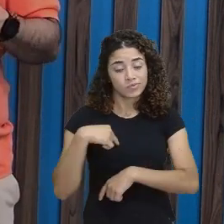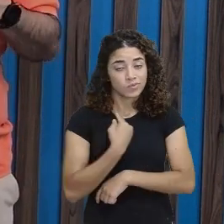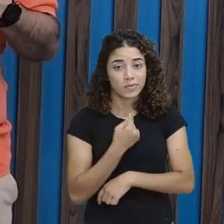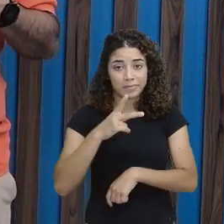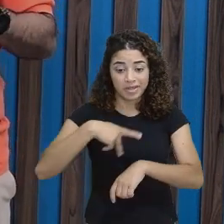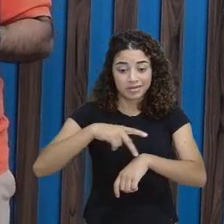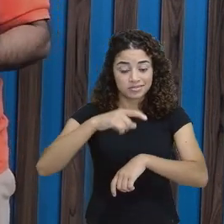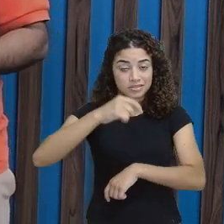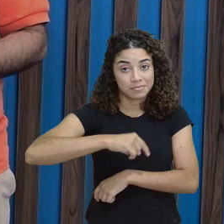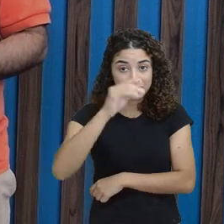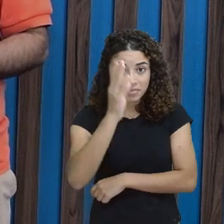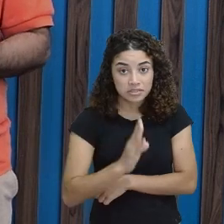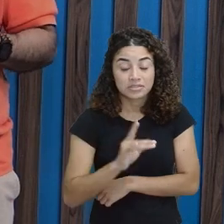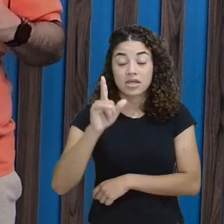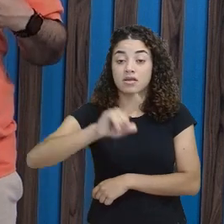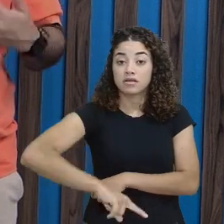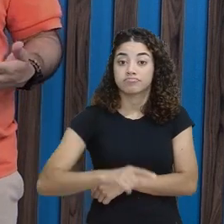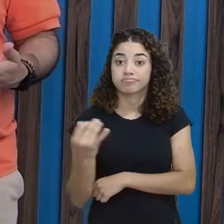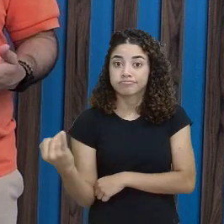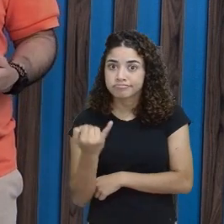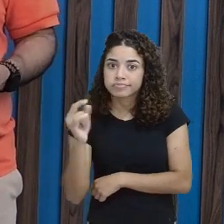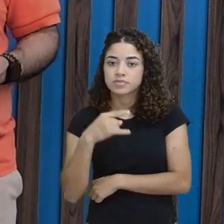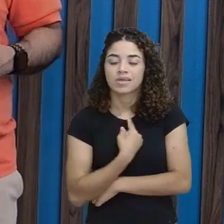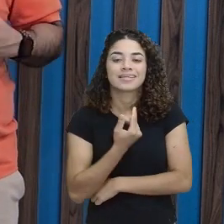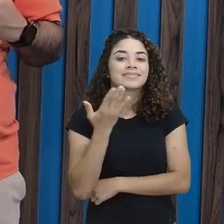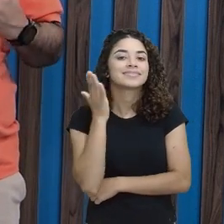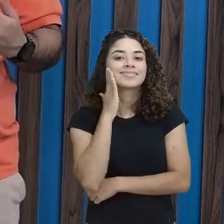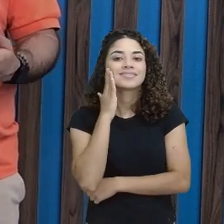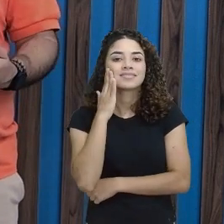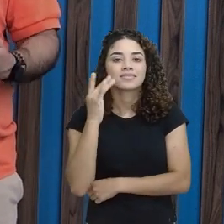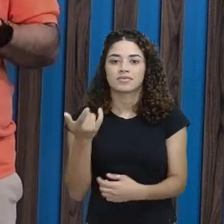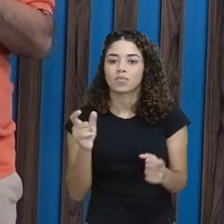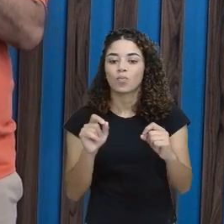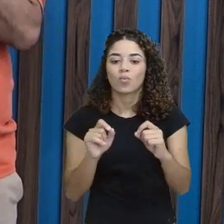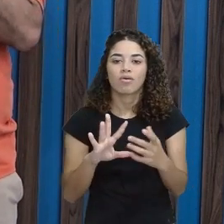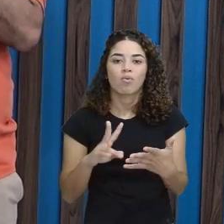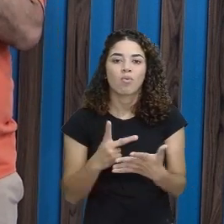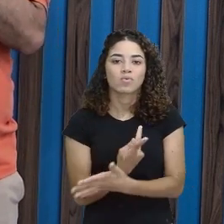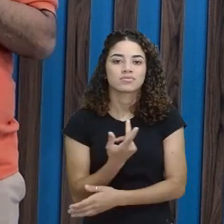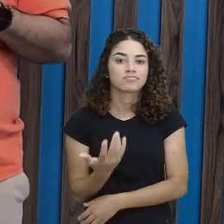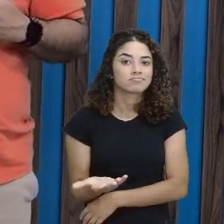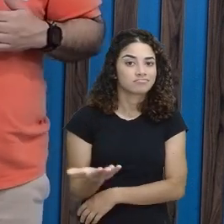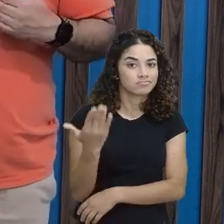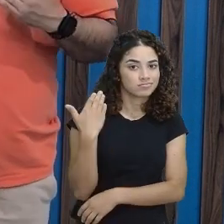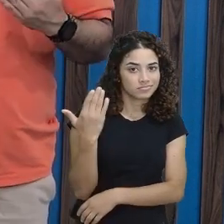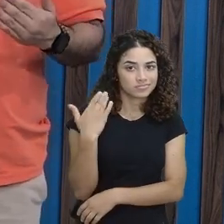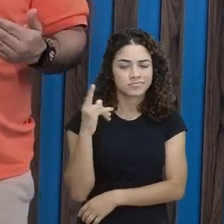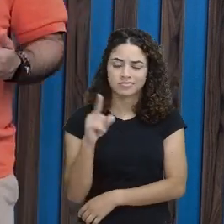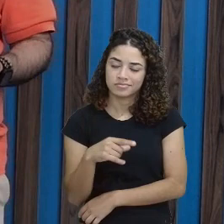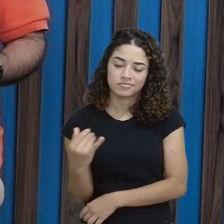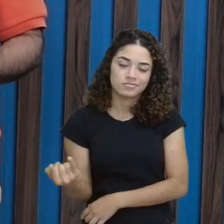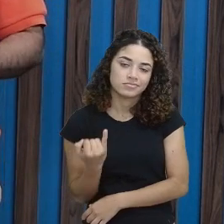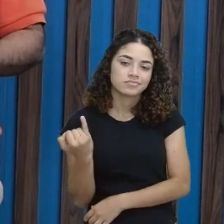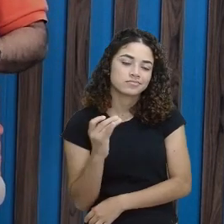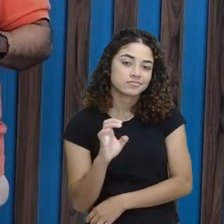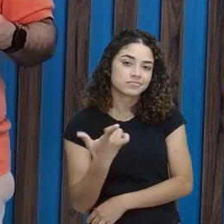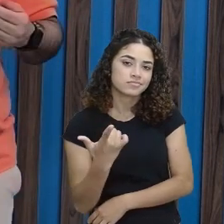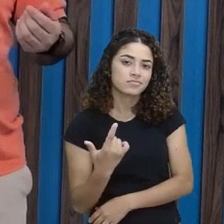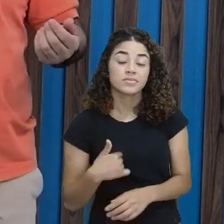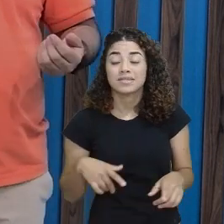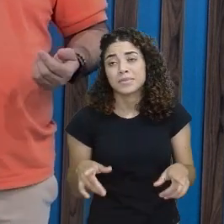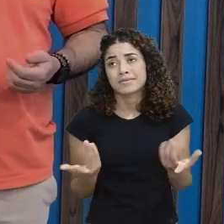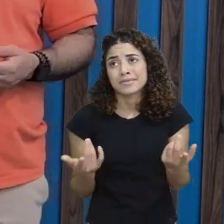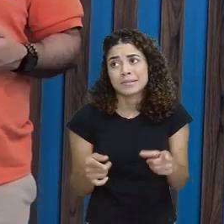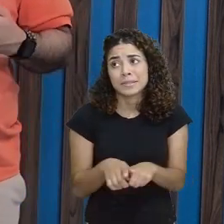no Brasil. É muito importante a gente entender esse episódio, né, tão importante e ao